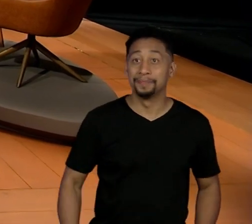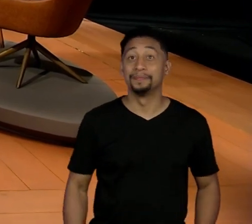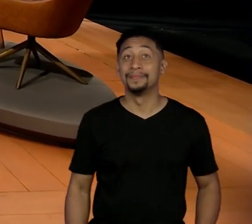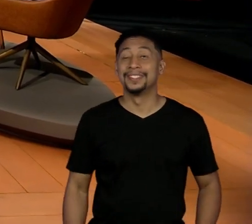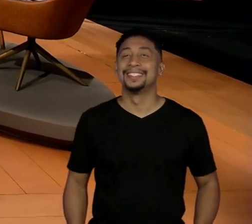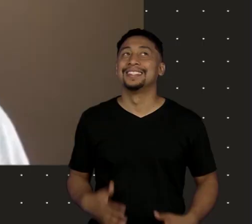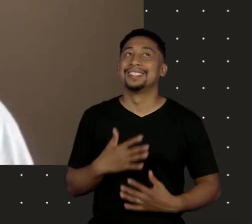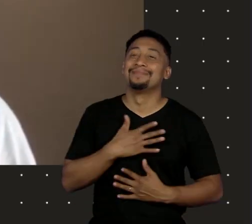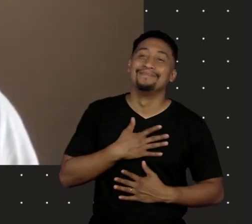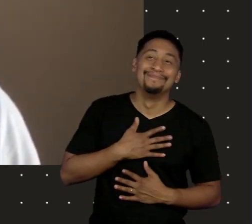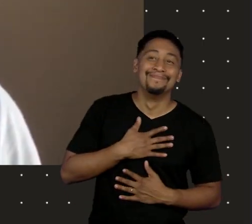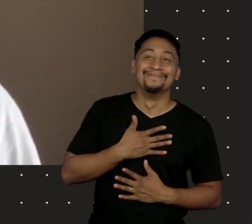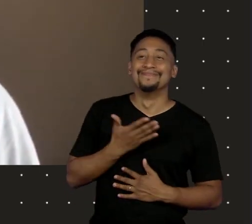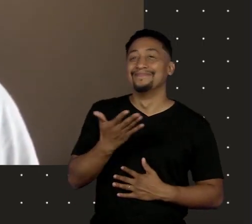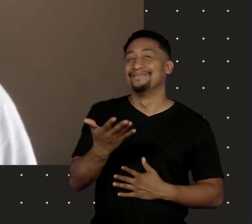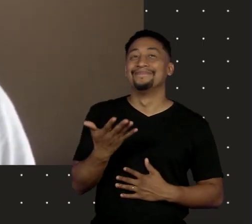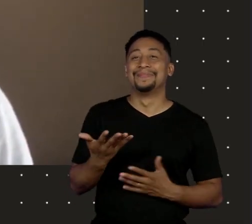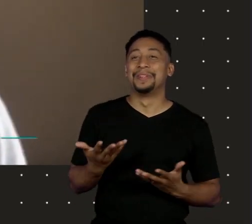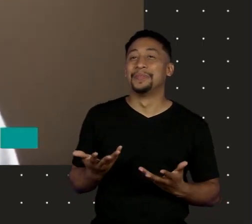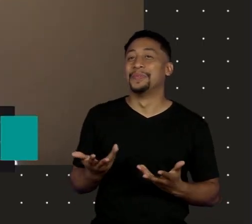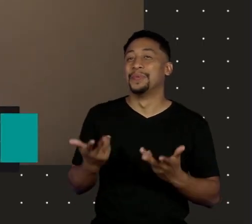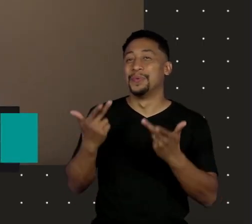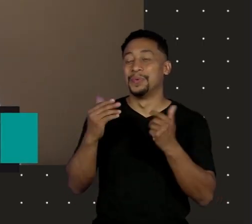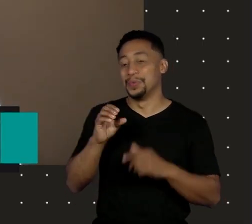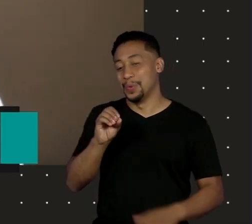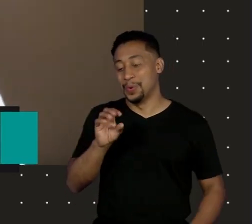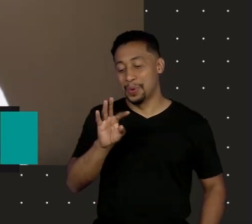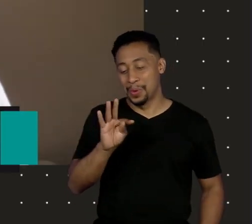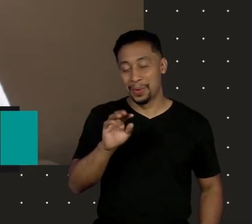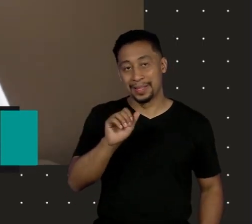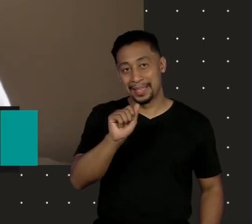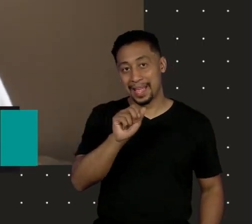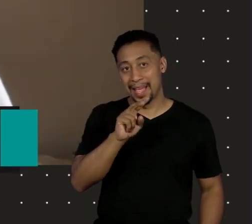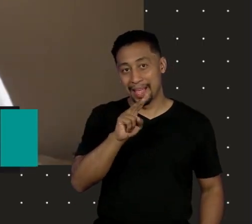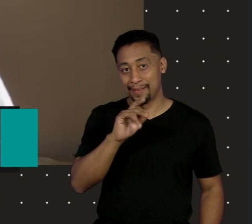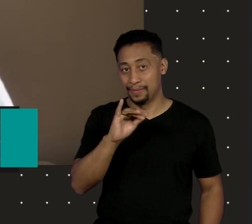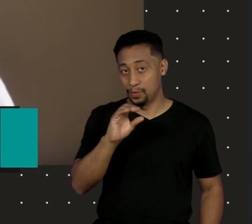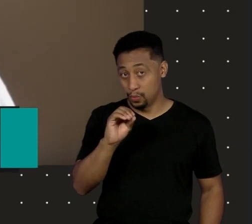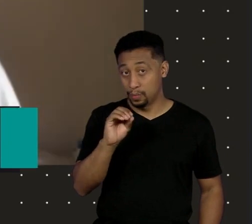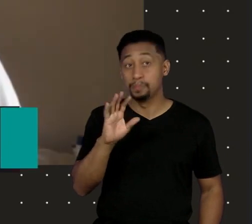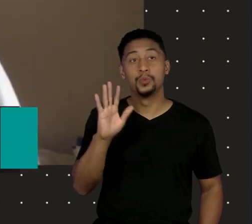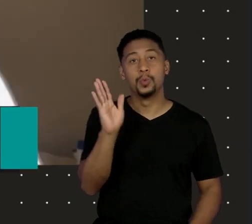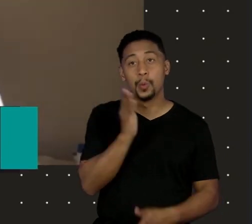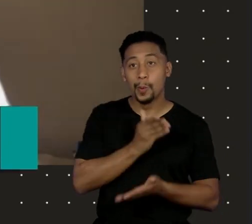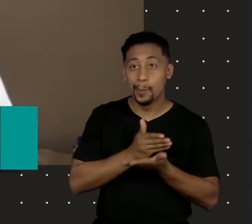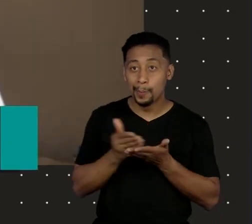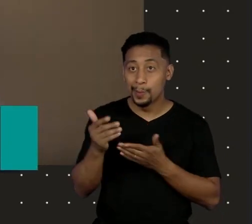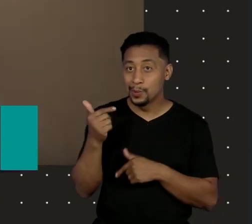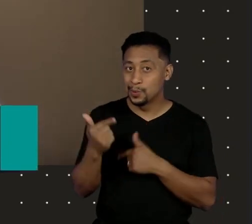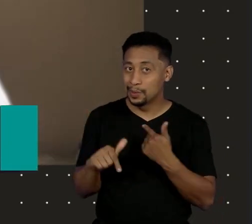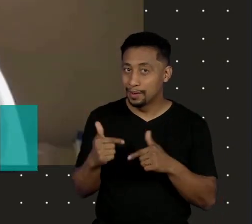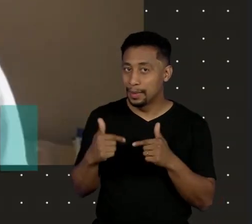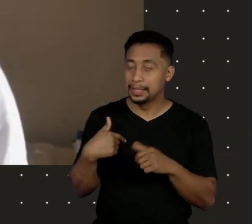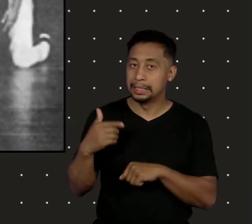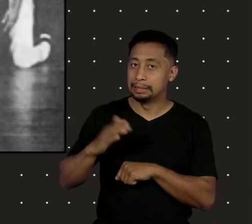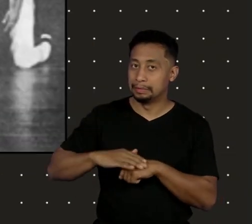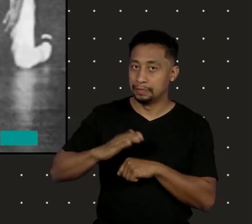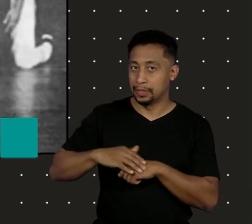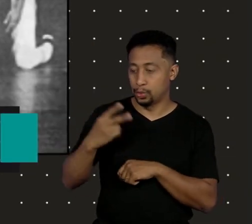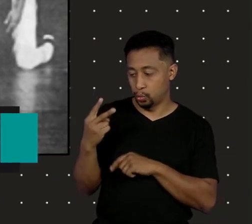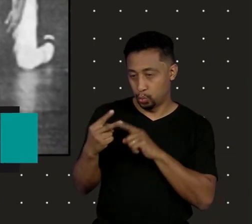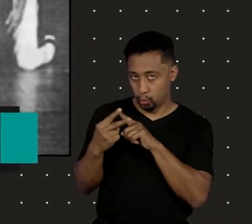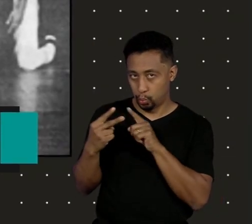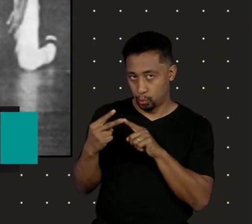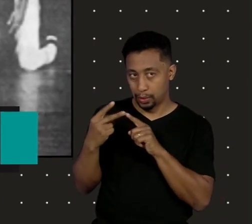Otávio Miller. Bom, nós fizemos no começo da nossa carreira 2 peças, uma seguida da outra, o Ateneu,